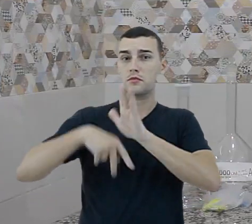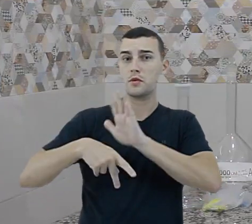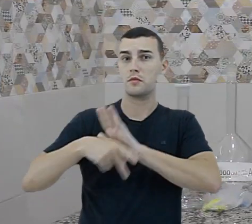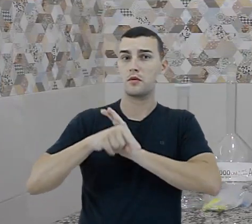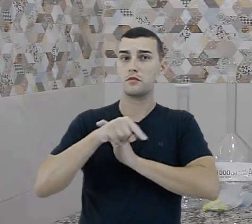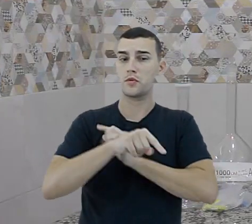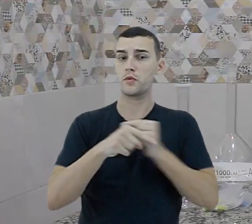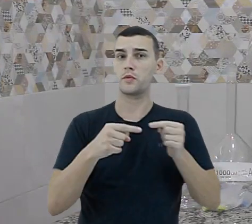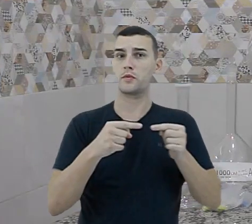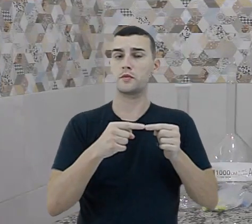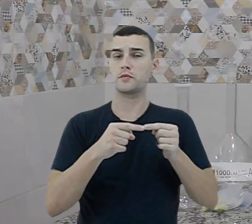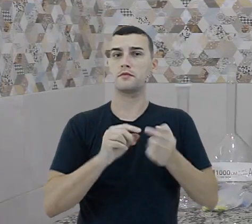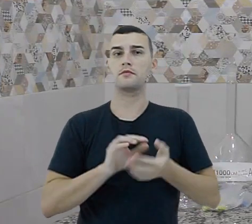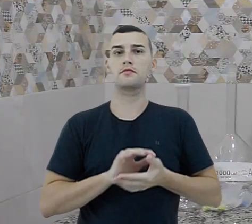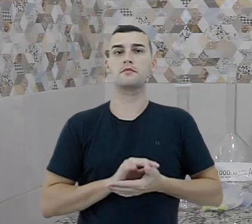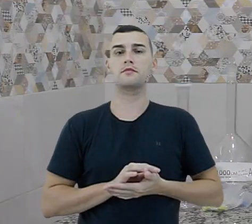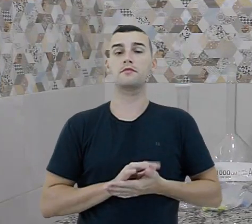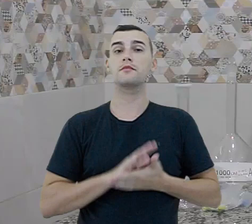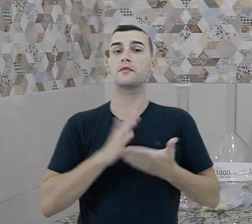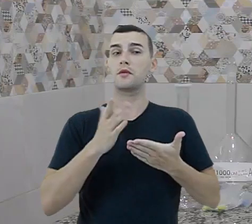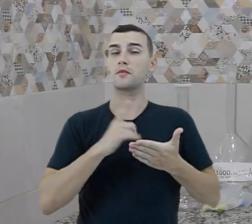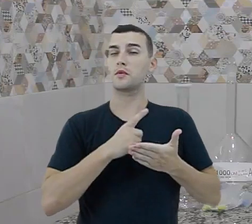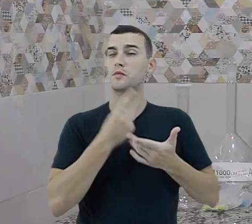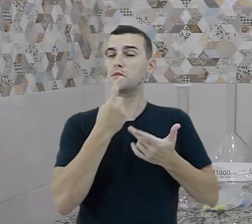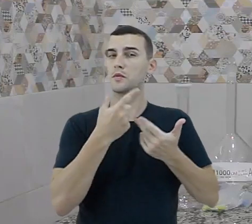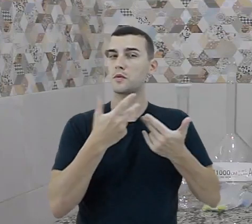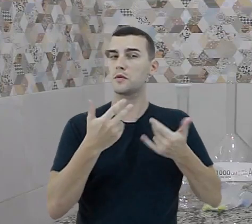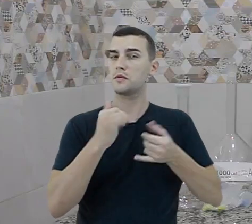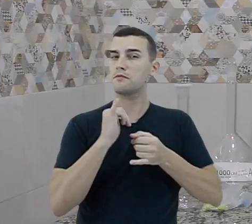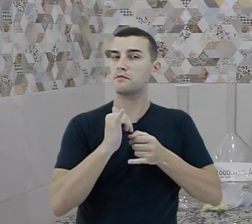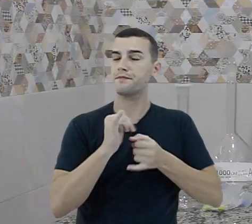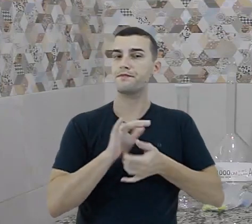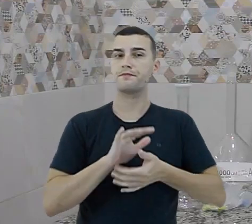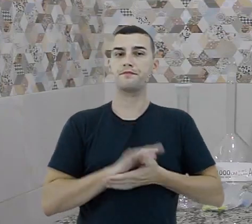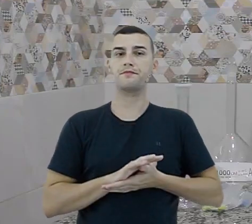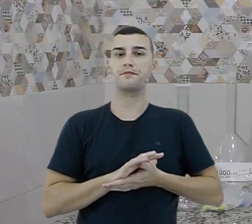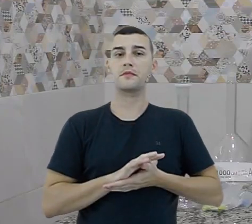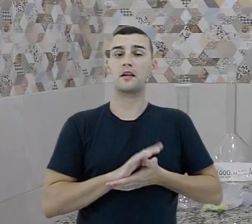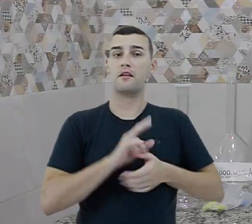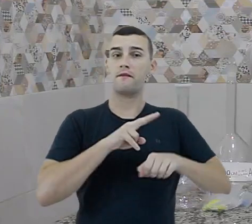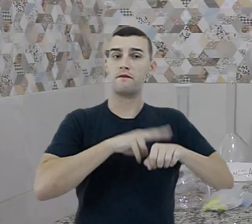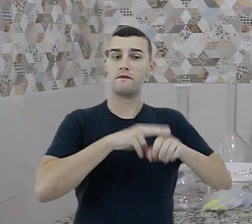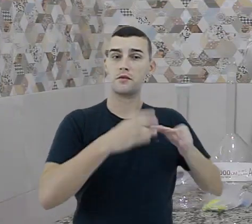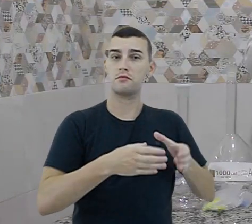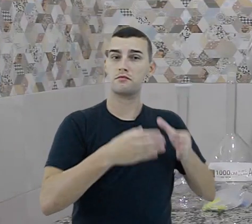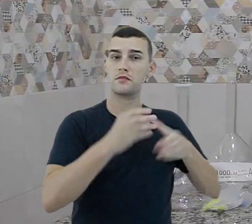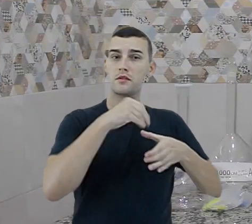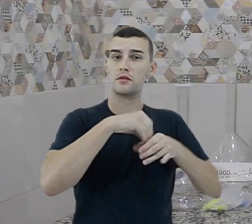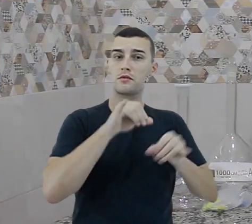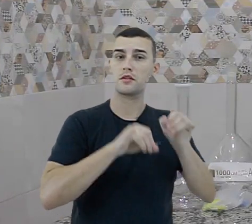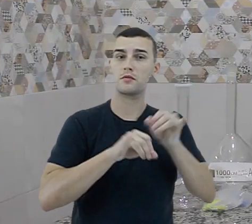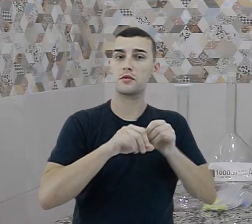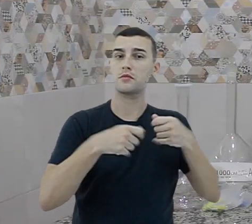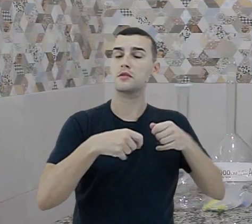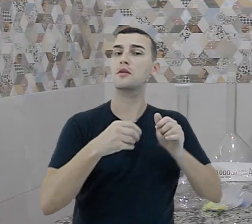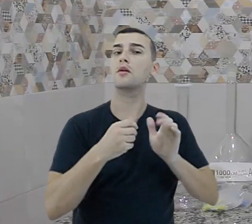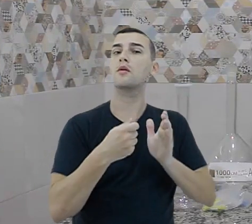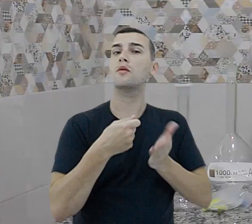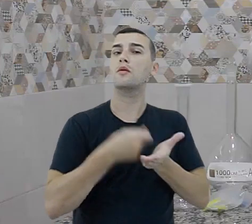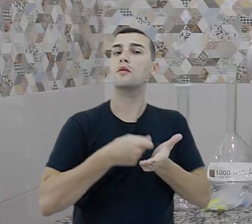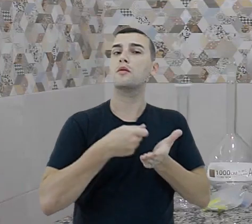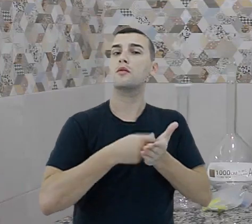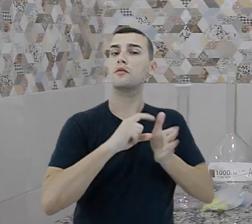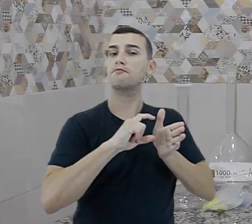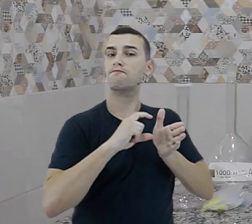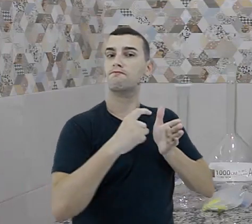barrilete próprio para isso. E aí, olha só, toda vidraria que tem líquido ou tem reagente tem que ser identificado. Como